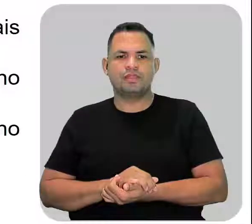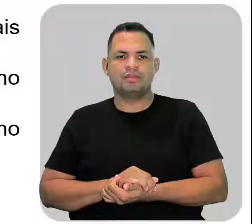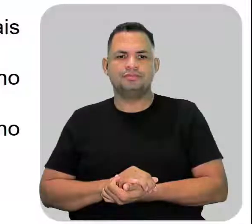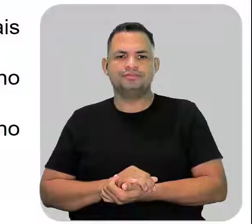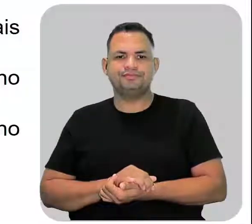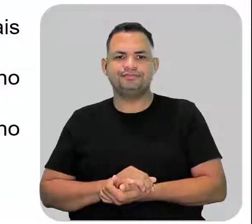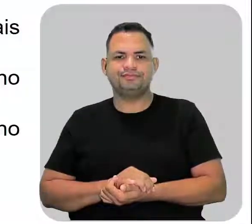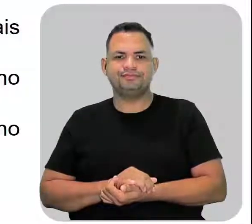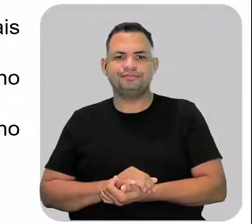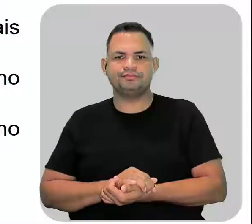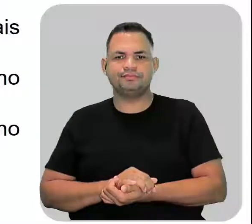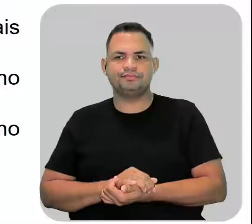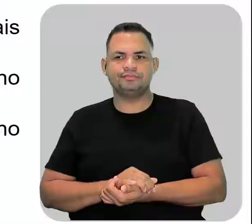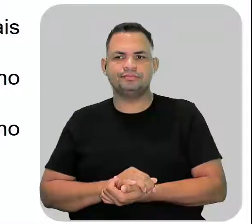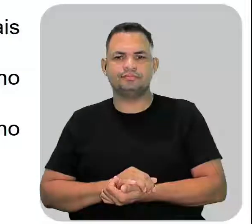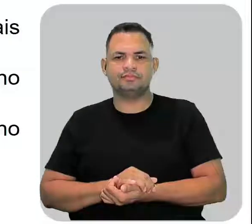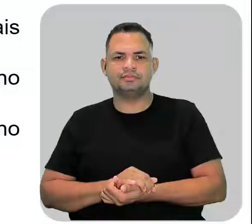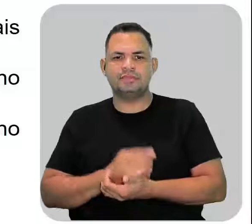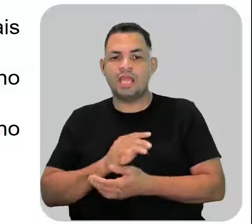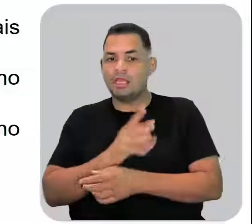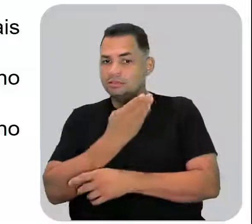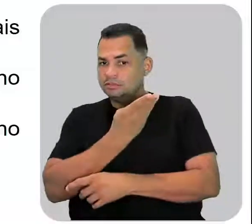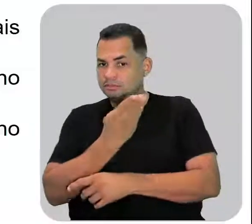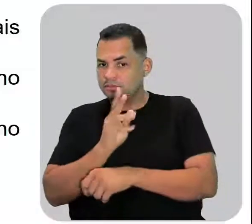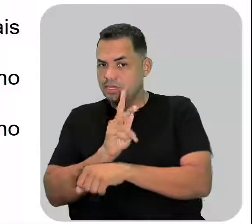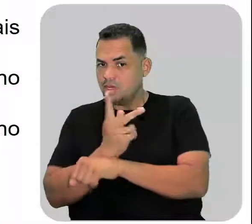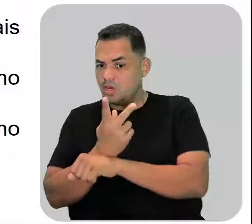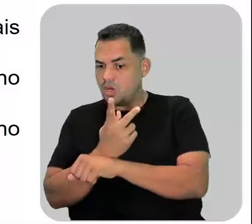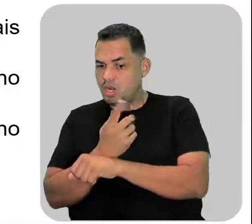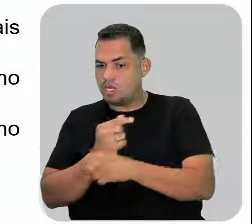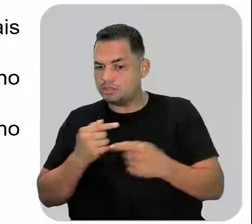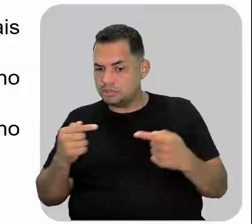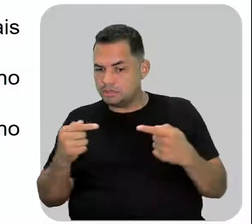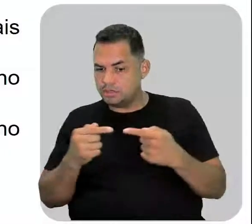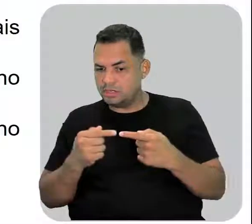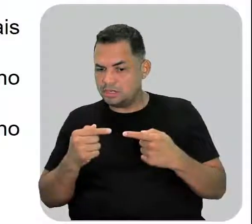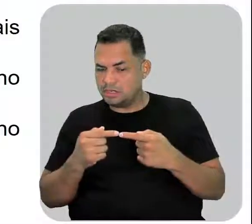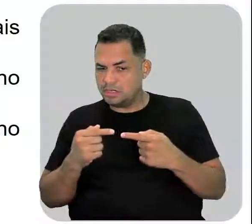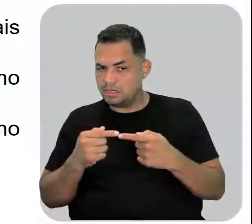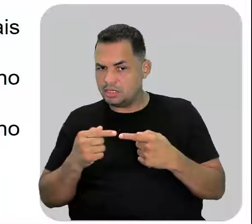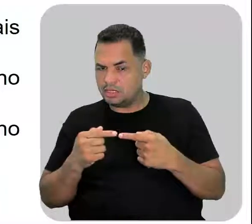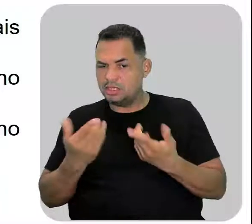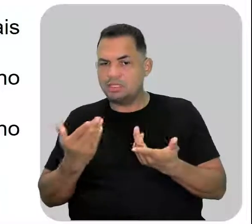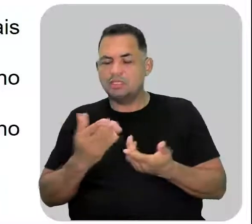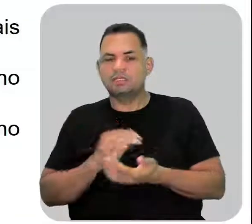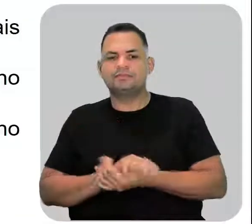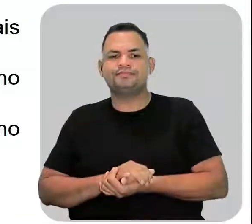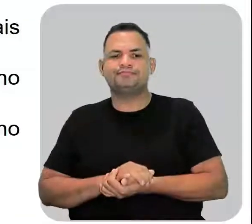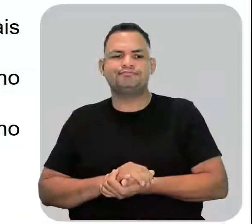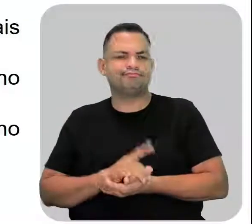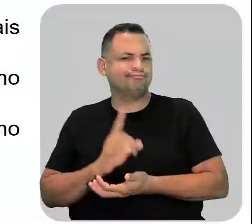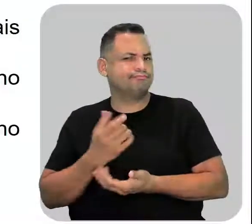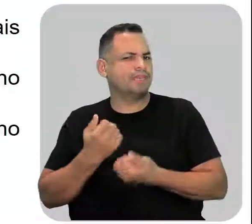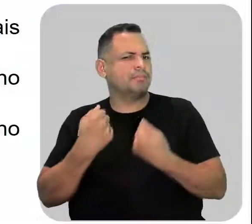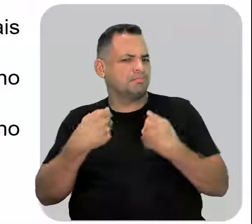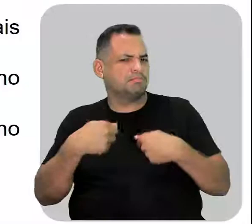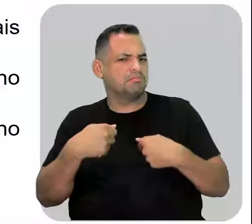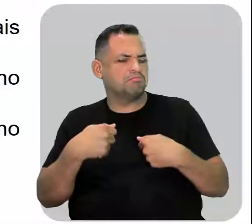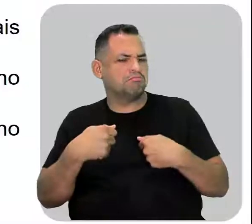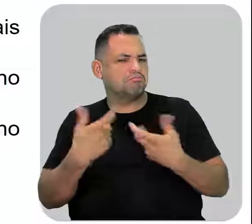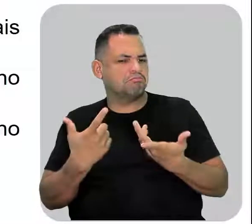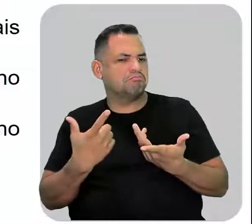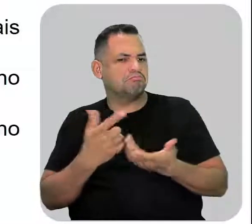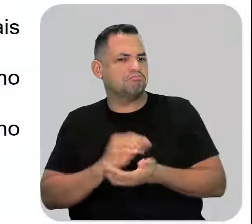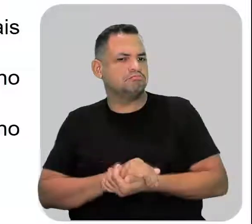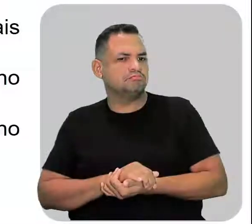hidrogênio aqui, ele vai se ligar ao carbono que já tem a maior quantidade de hidrogênios ou não? Eu acho que é possível,